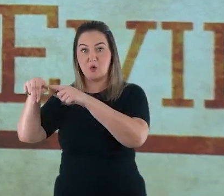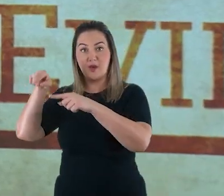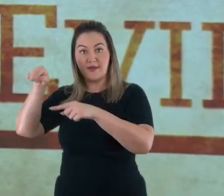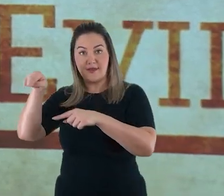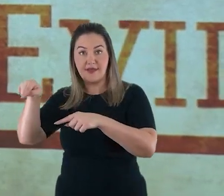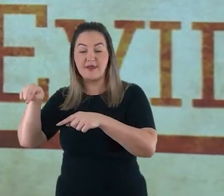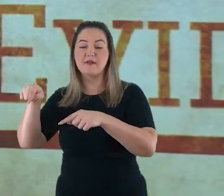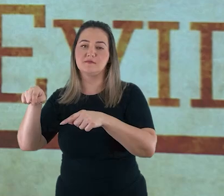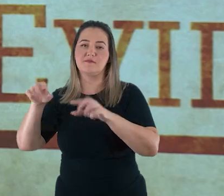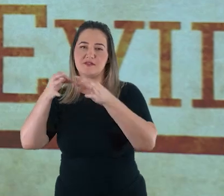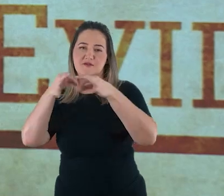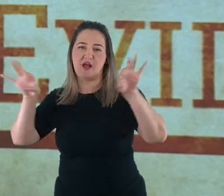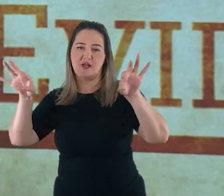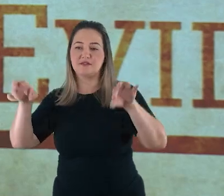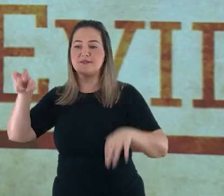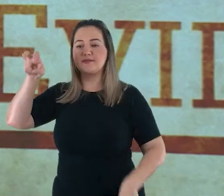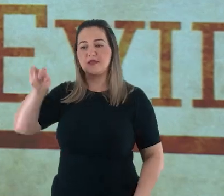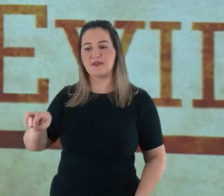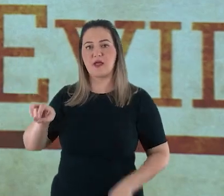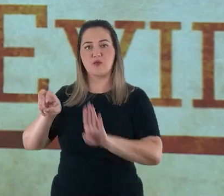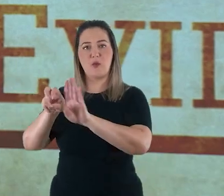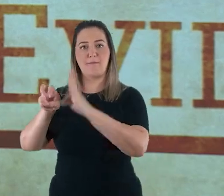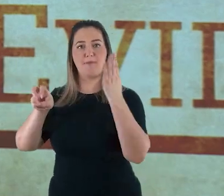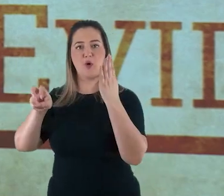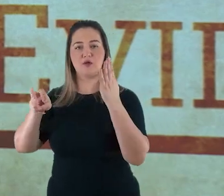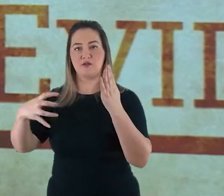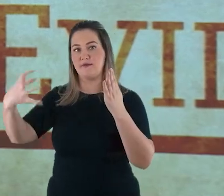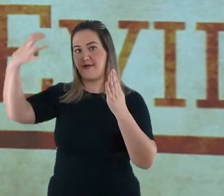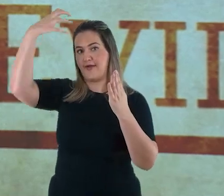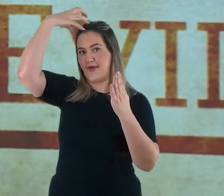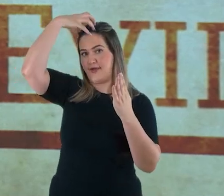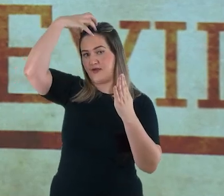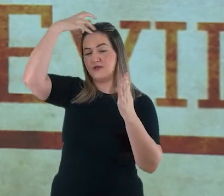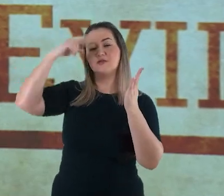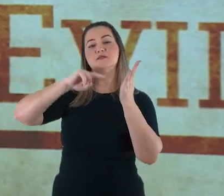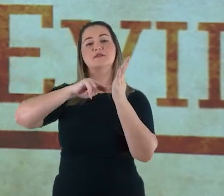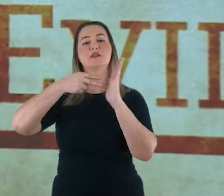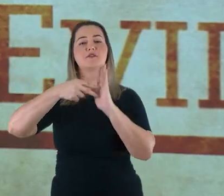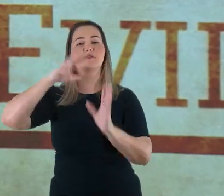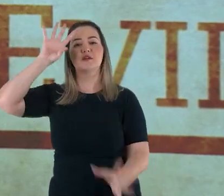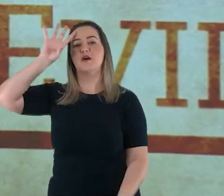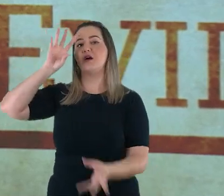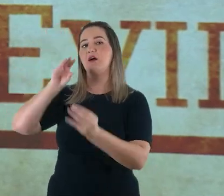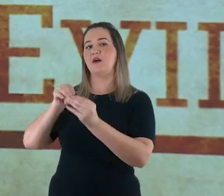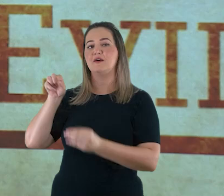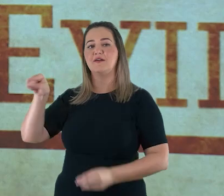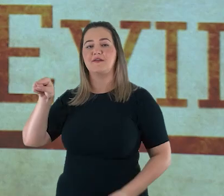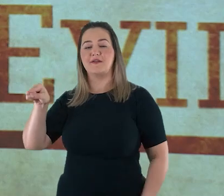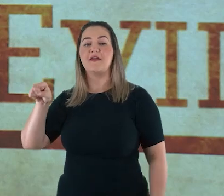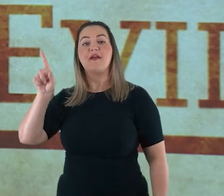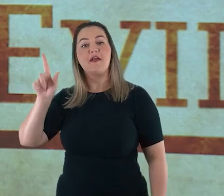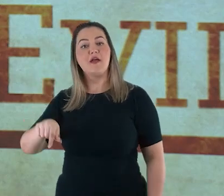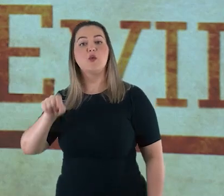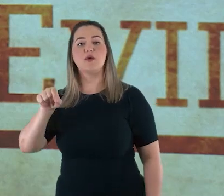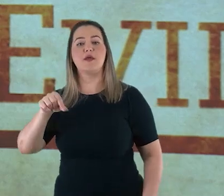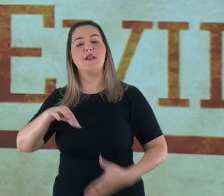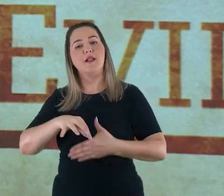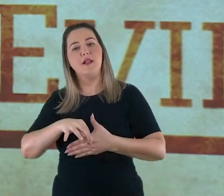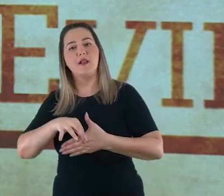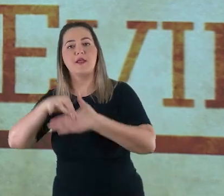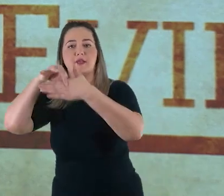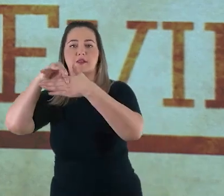à porta do rei, sentado à porta do rei, como um superintendente, nos leva a concluir que muitas vezes Daniel tinha